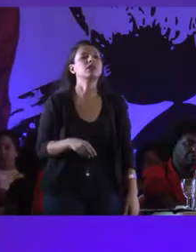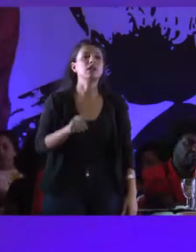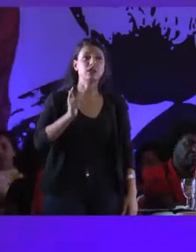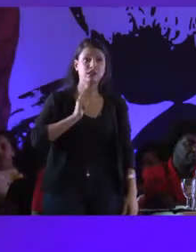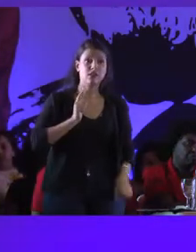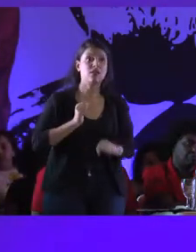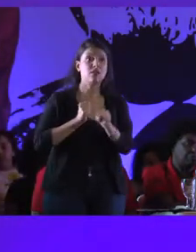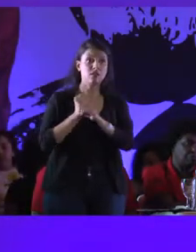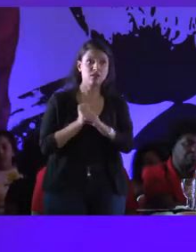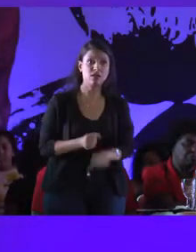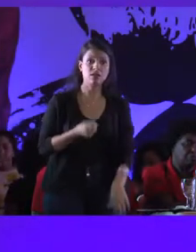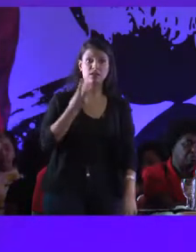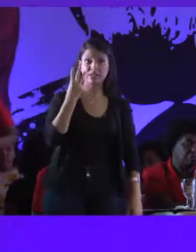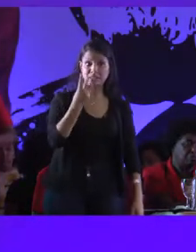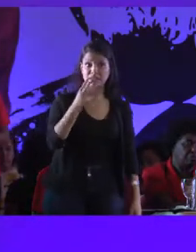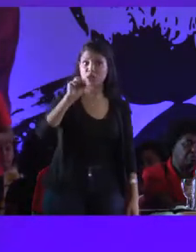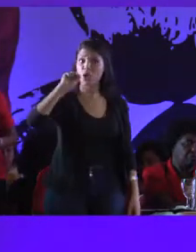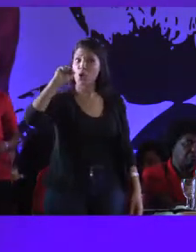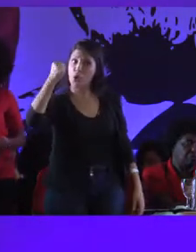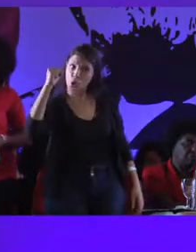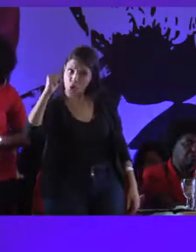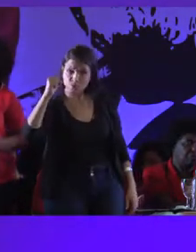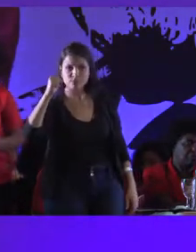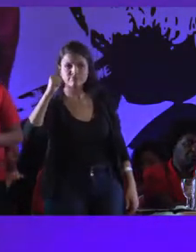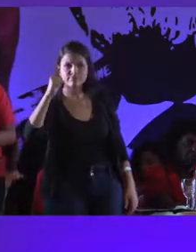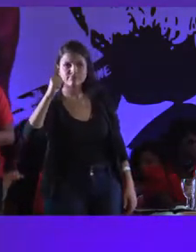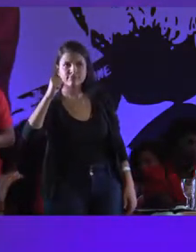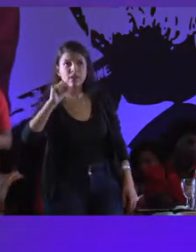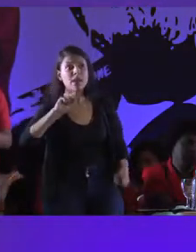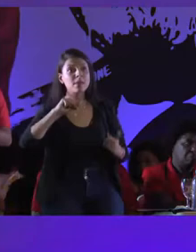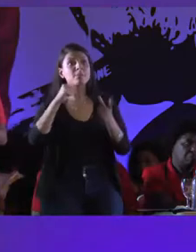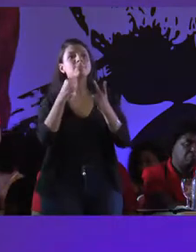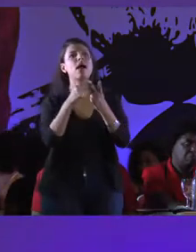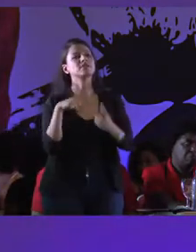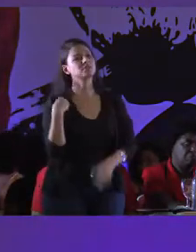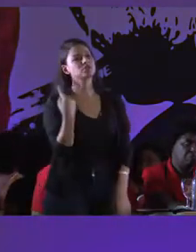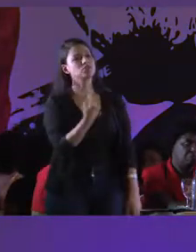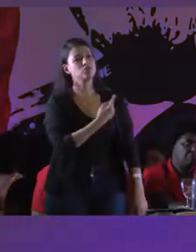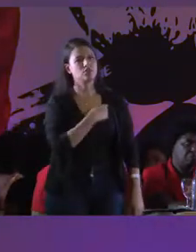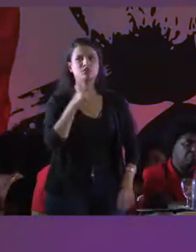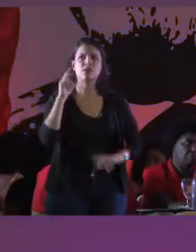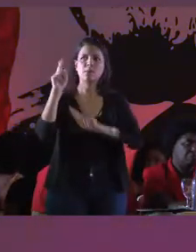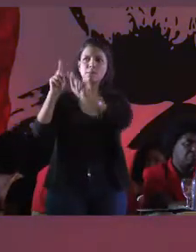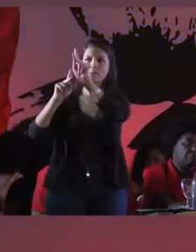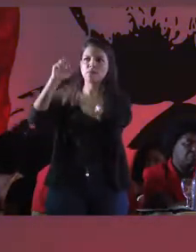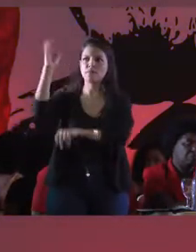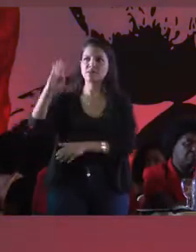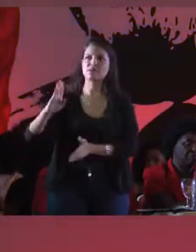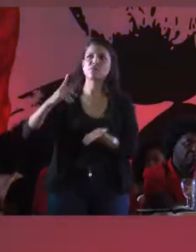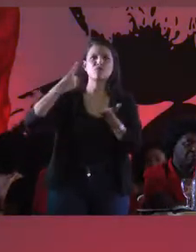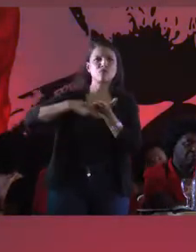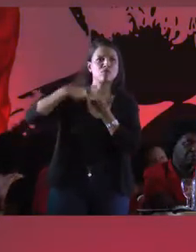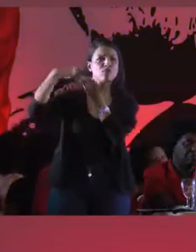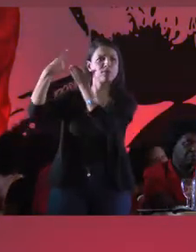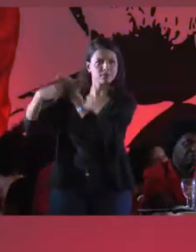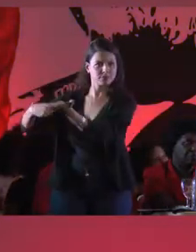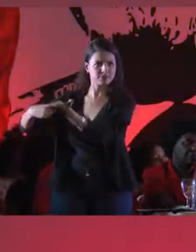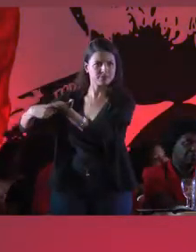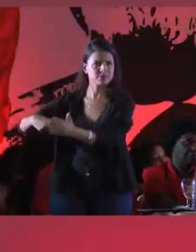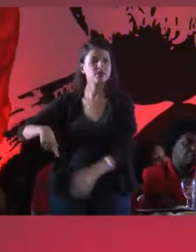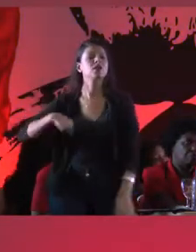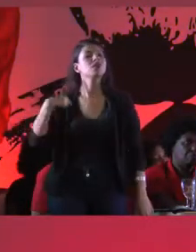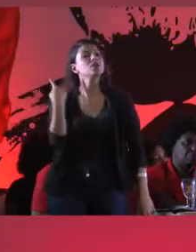38º aniversário do PT, o nosso compromisso com o povo brasileiro e com o Brasil. O